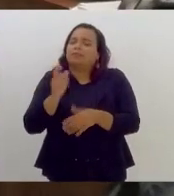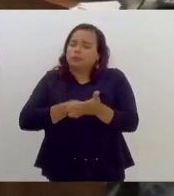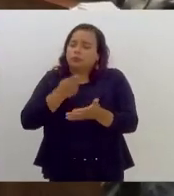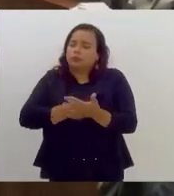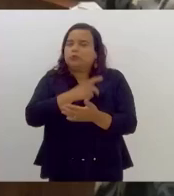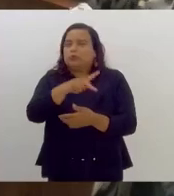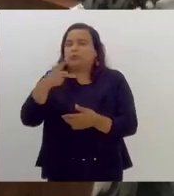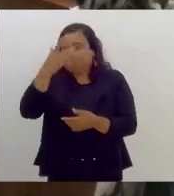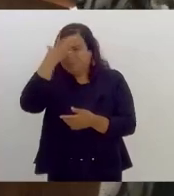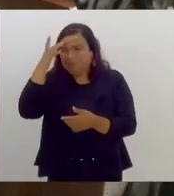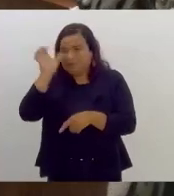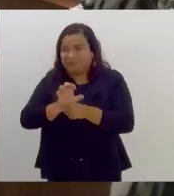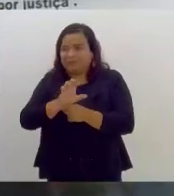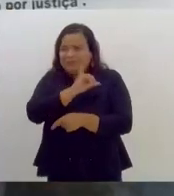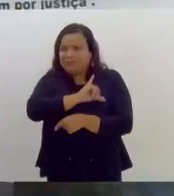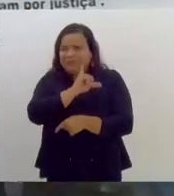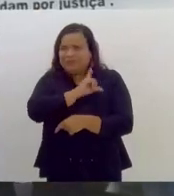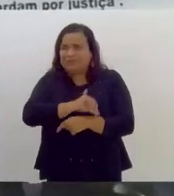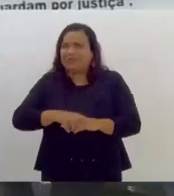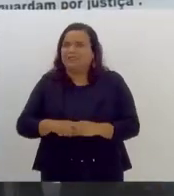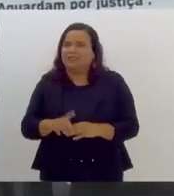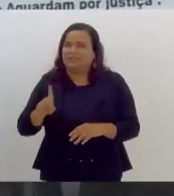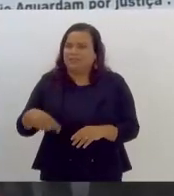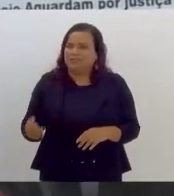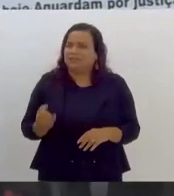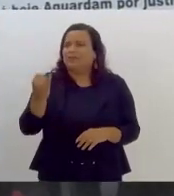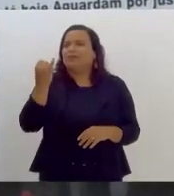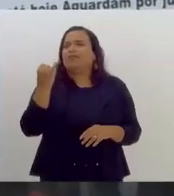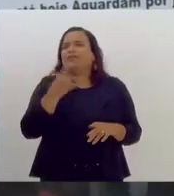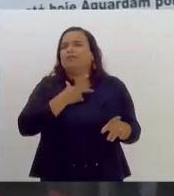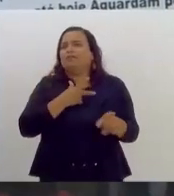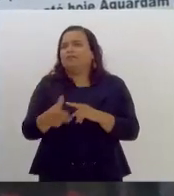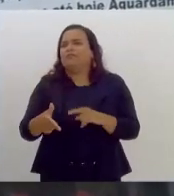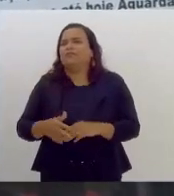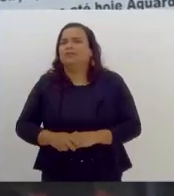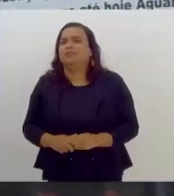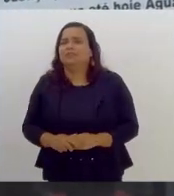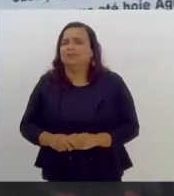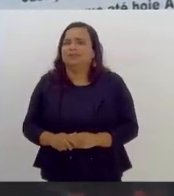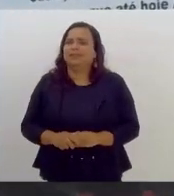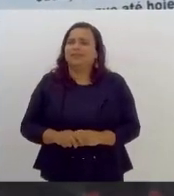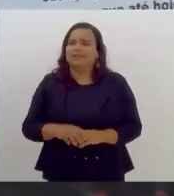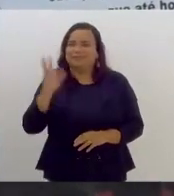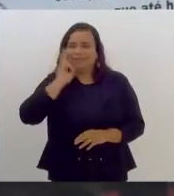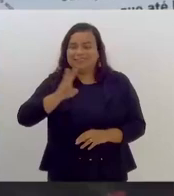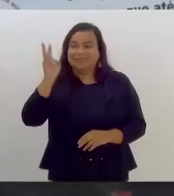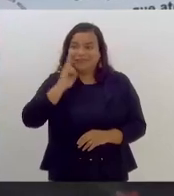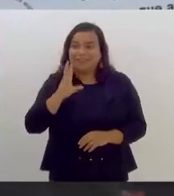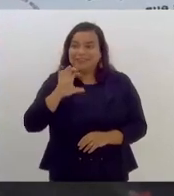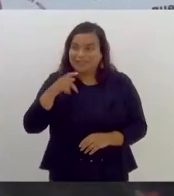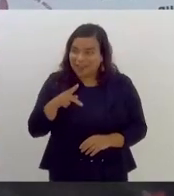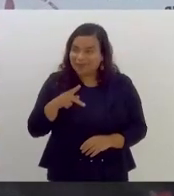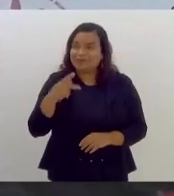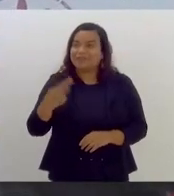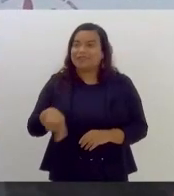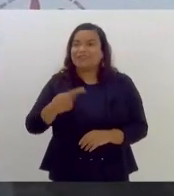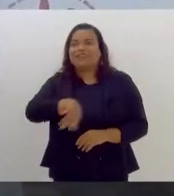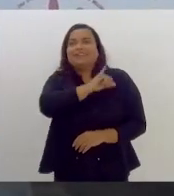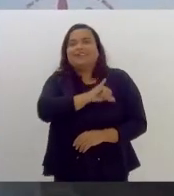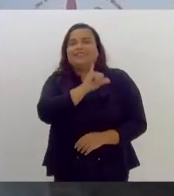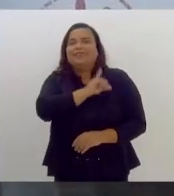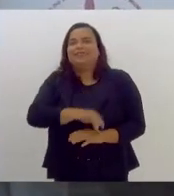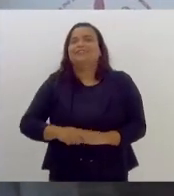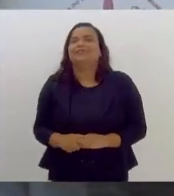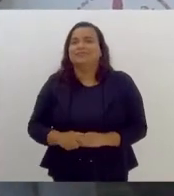Janeiro. É uma vitória importante da história da educação do Rio de Janeiro, da história dos CIEP do Rio de Janeiro, que tem a animação cultural como um de seus pontos